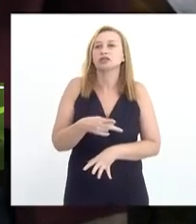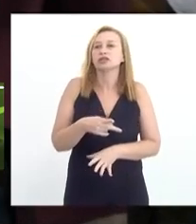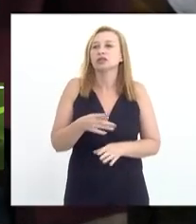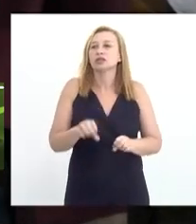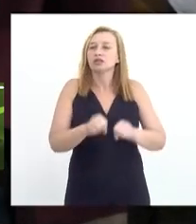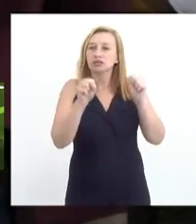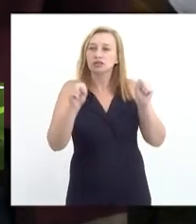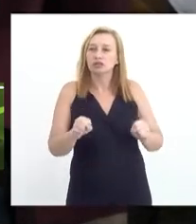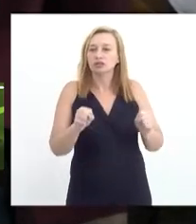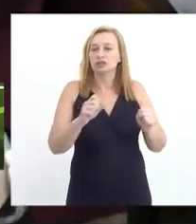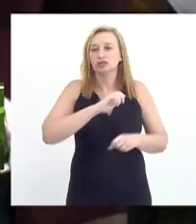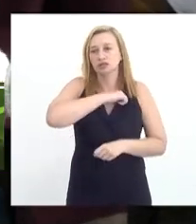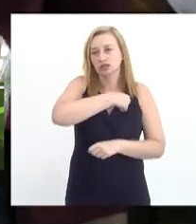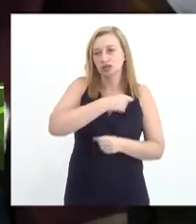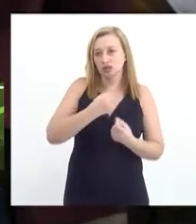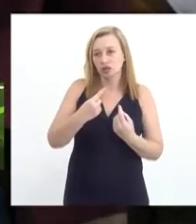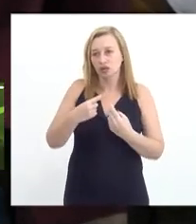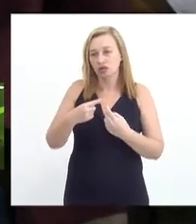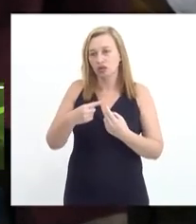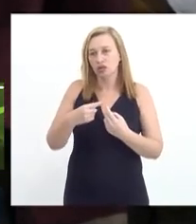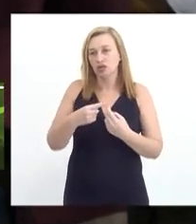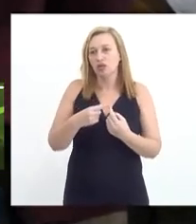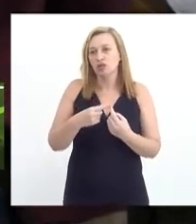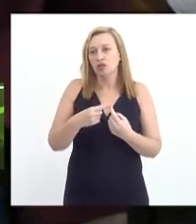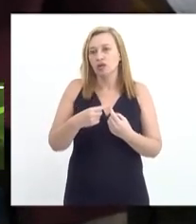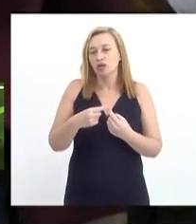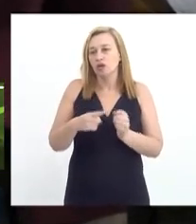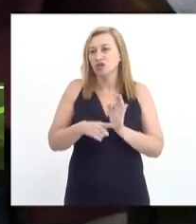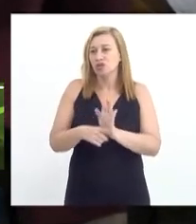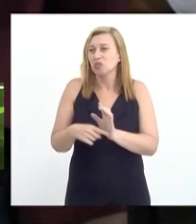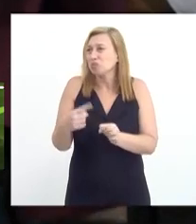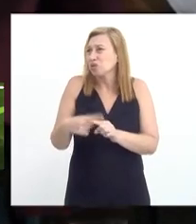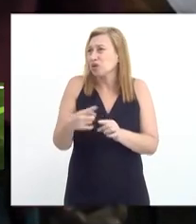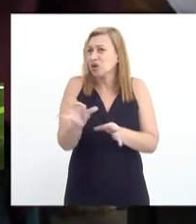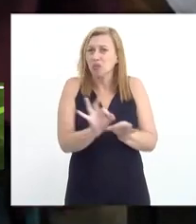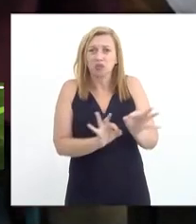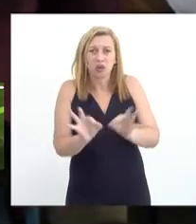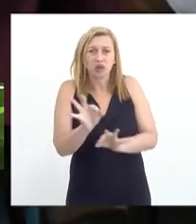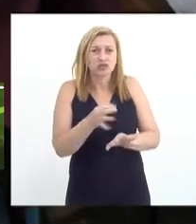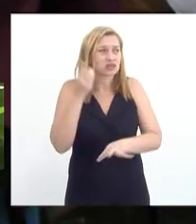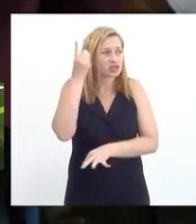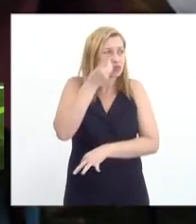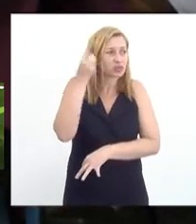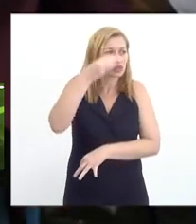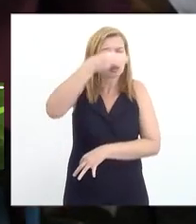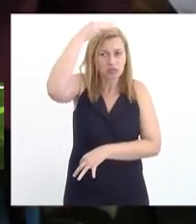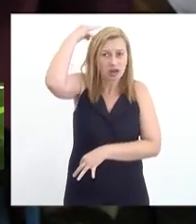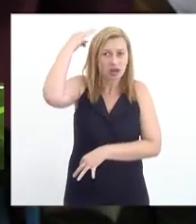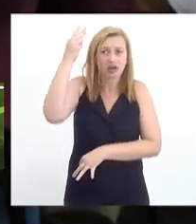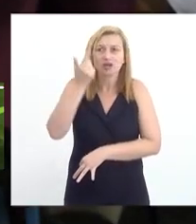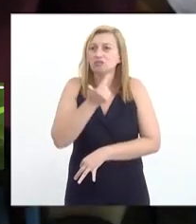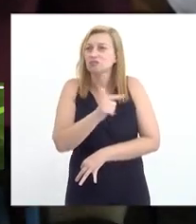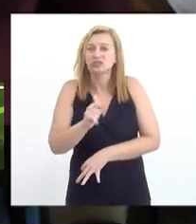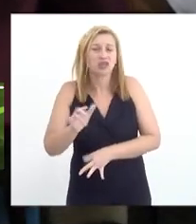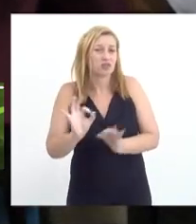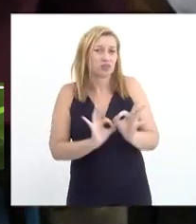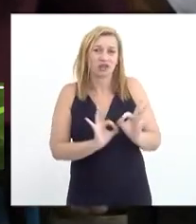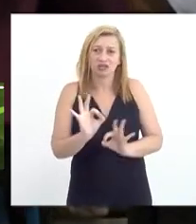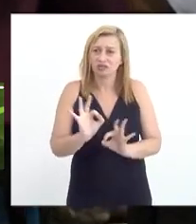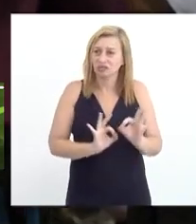regime De recuperação Fiscal Até porque O plano Deputado Marta A gente não tem Nem o plano